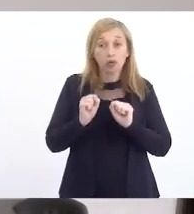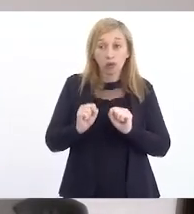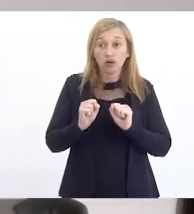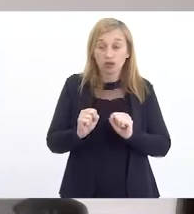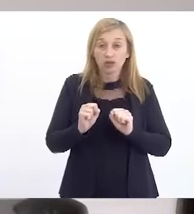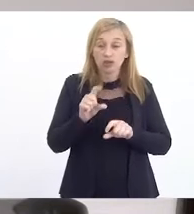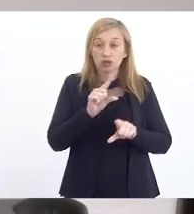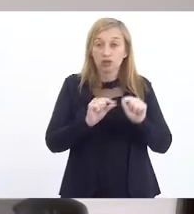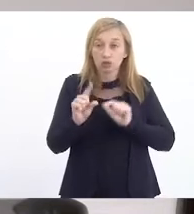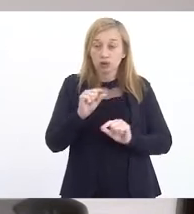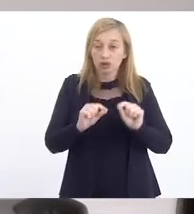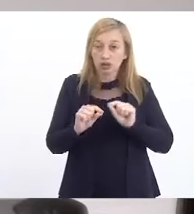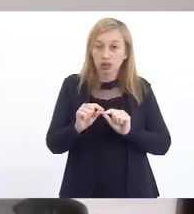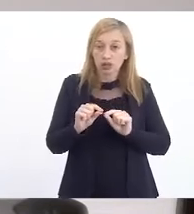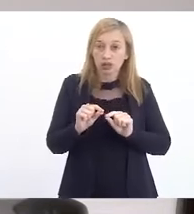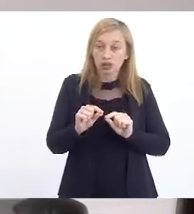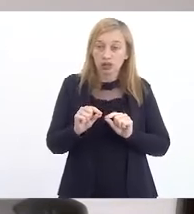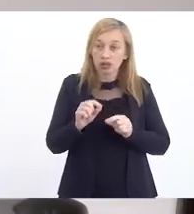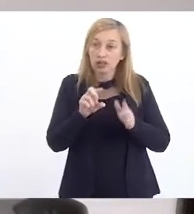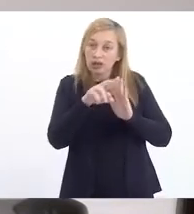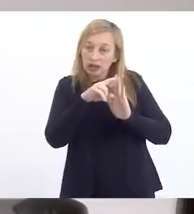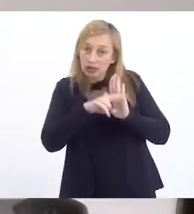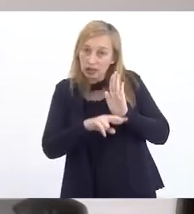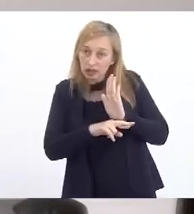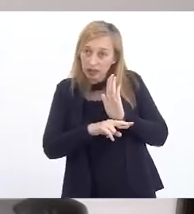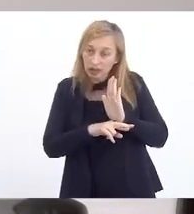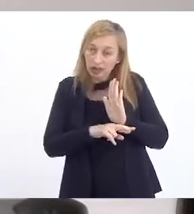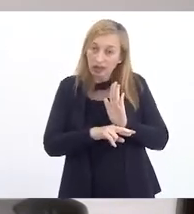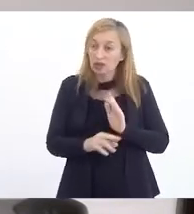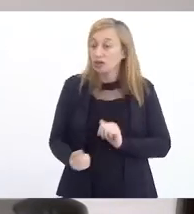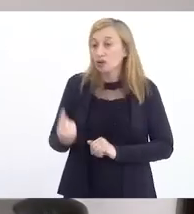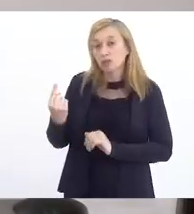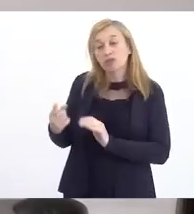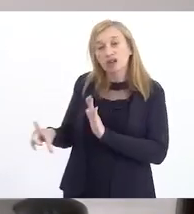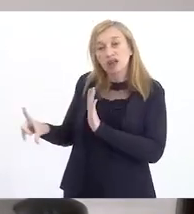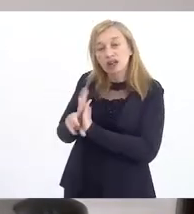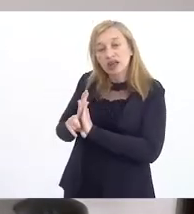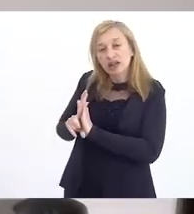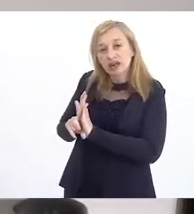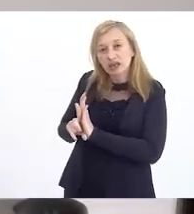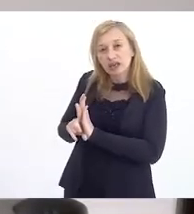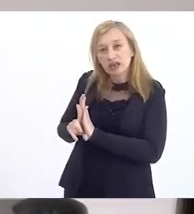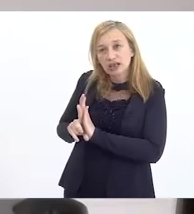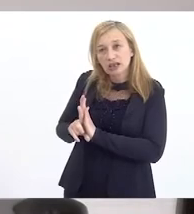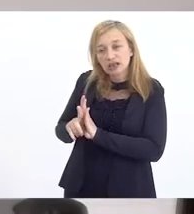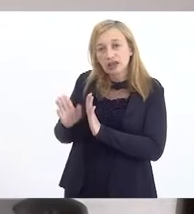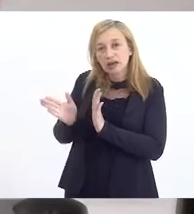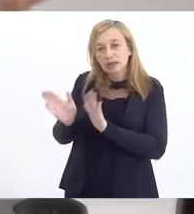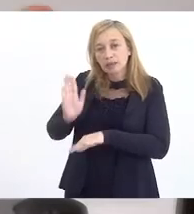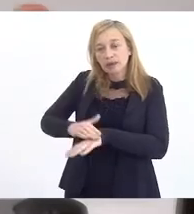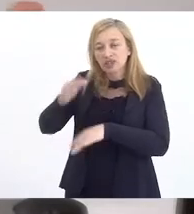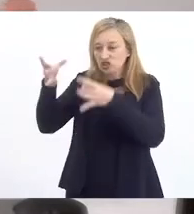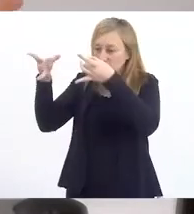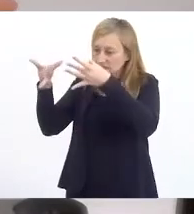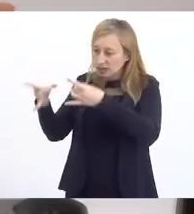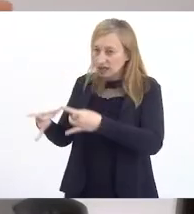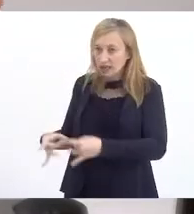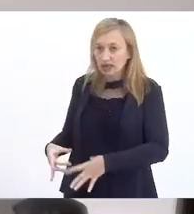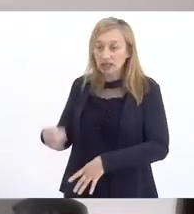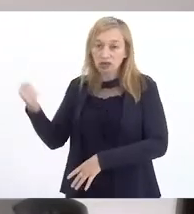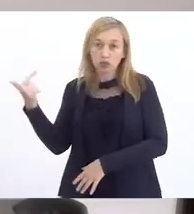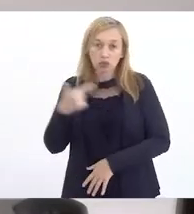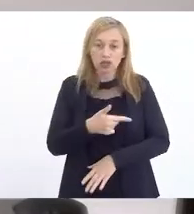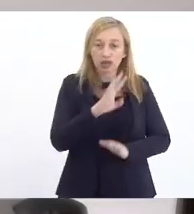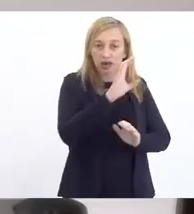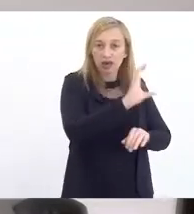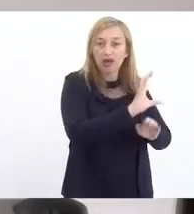as regras de crédito, porque uma lei é para dar diretrizes, né, mais detalhadas um pouco do que a